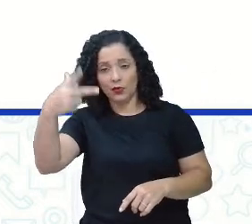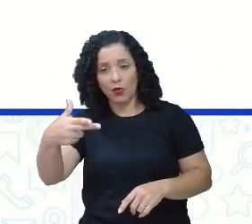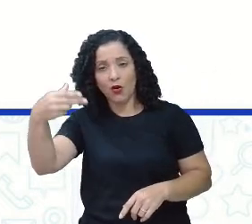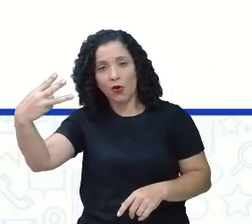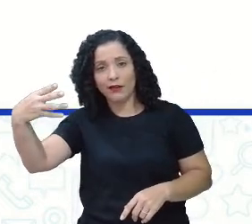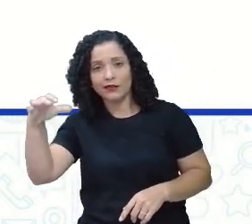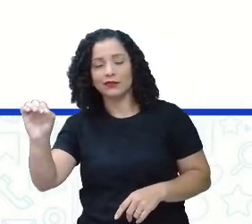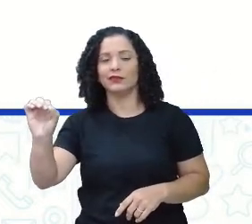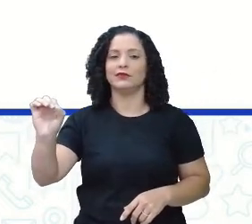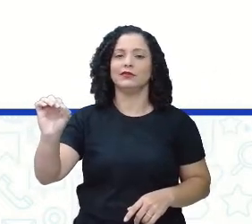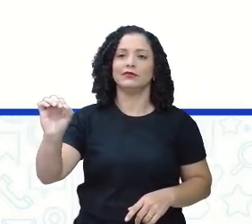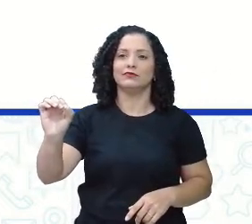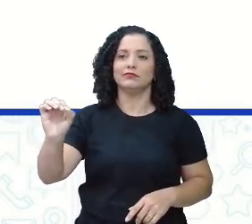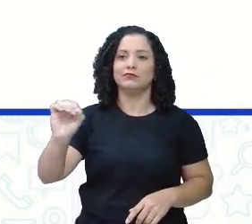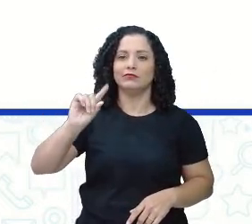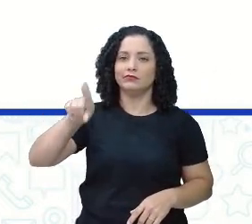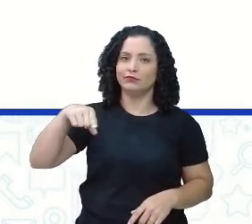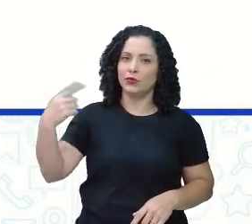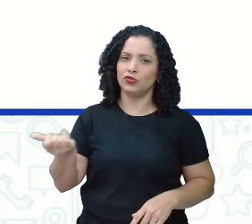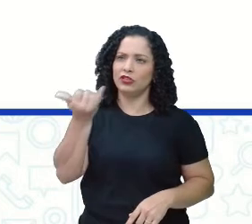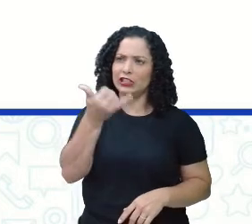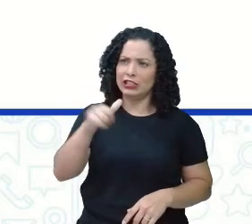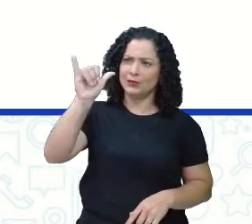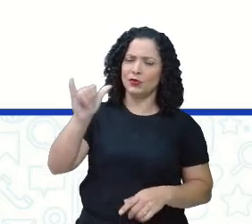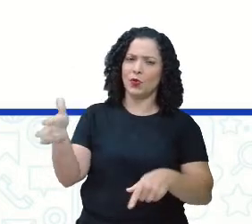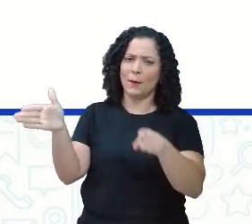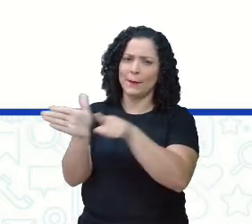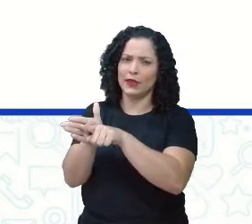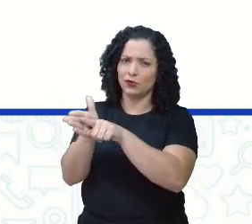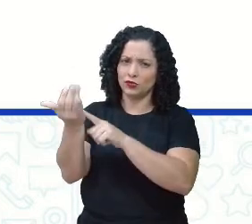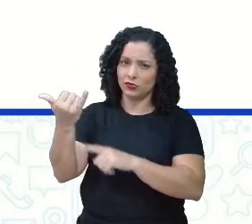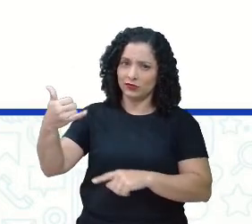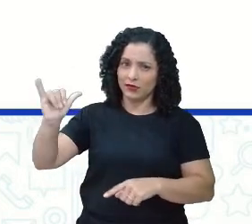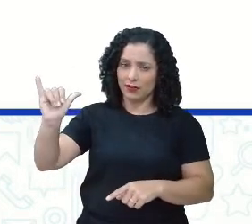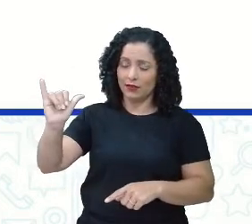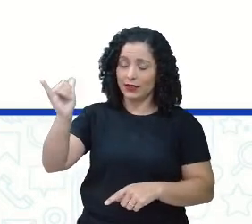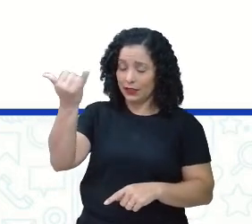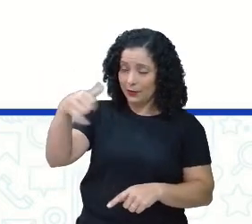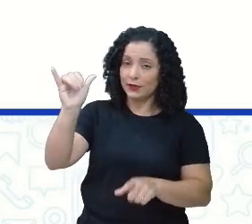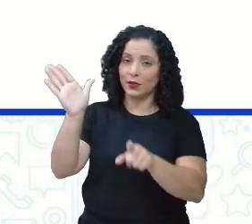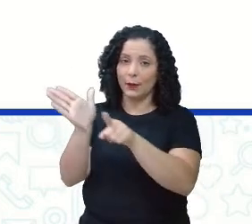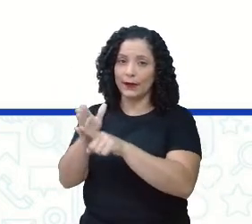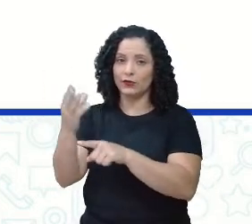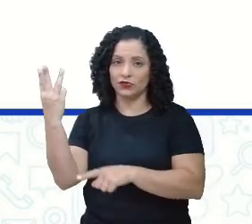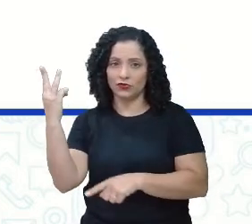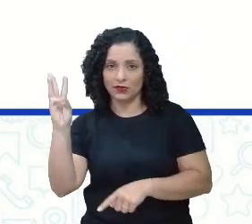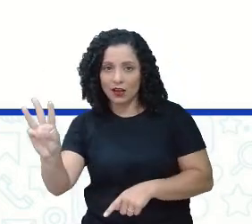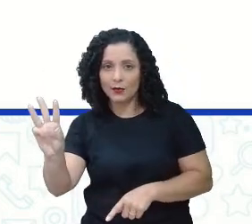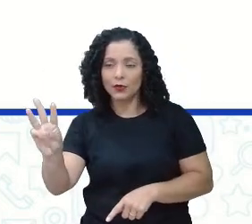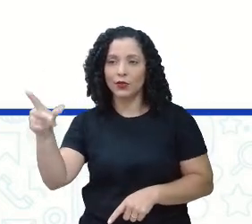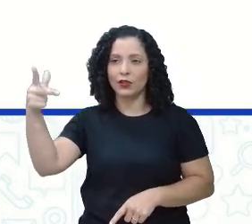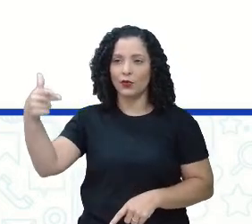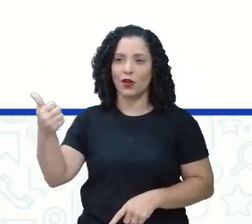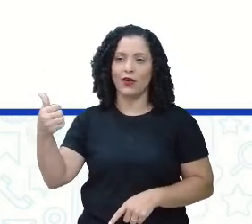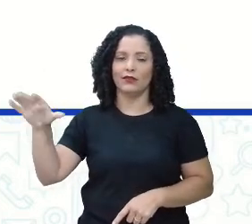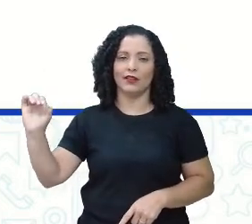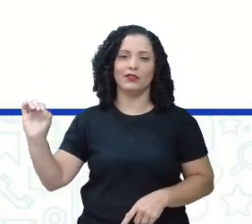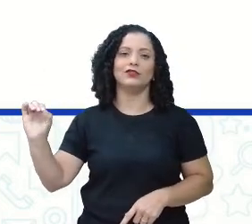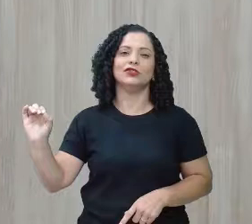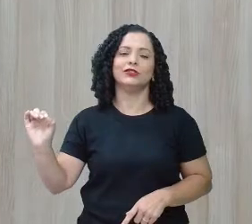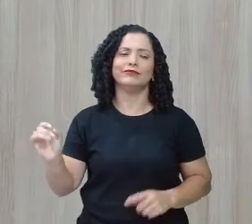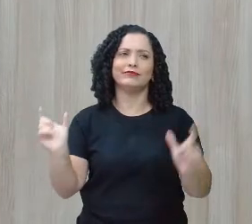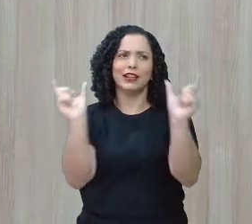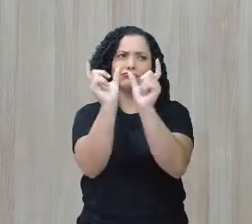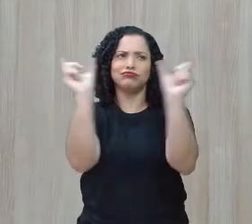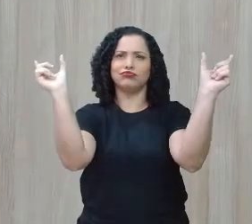e depois eu coloquei y menos w igual a 10. Então, quando a gente tem aí uma equação, para